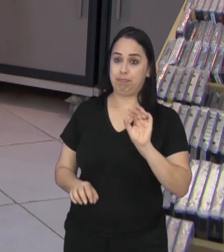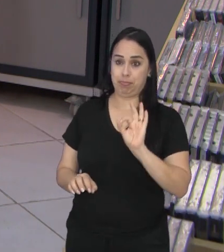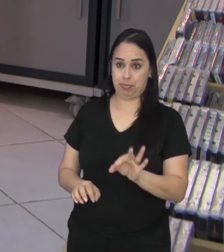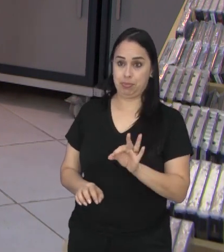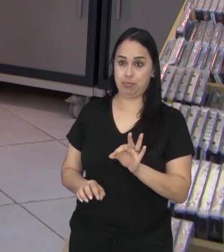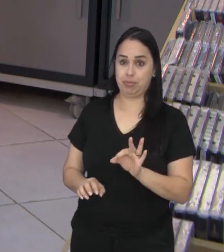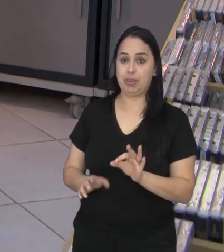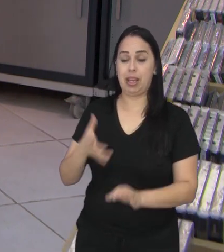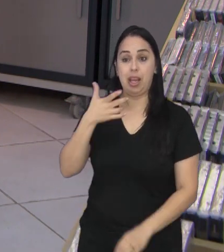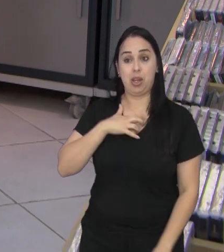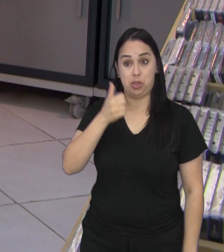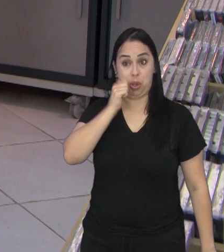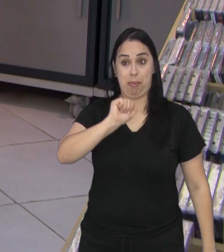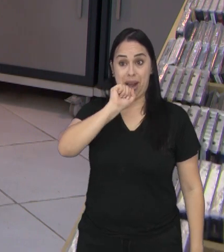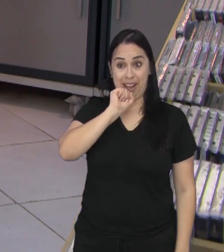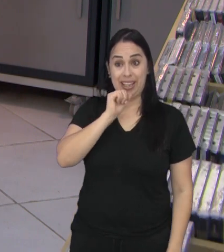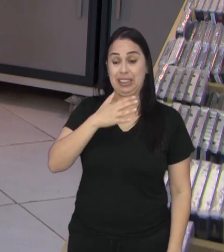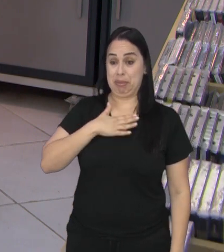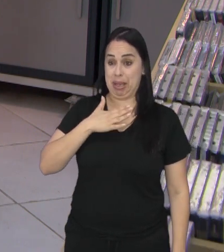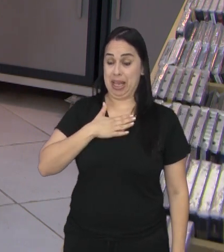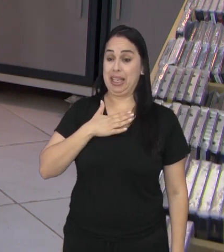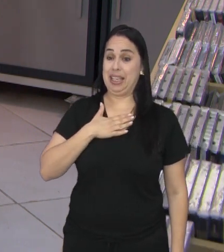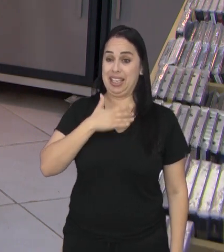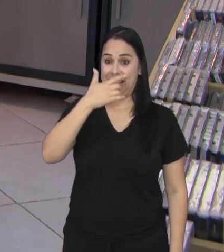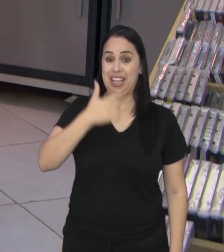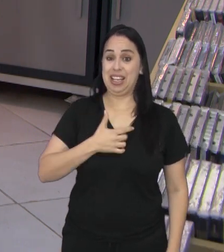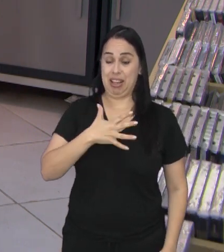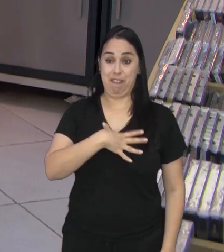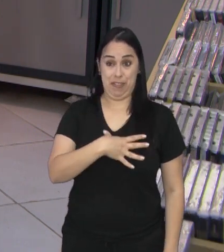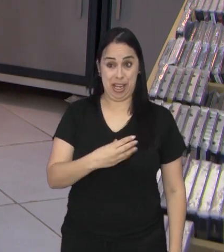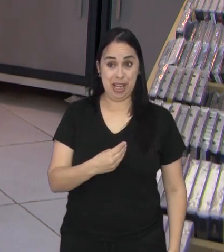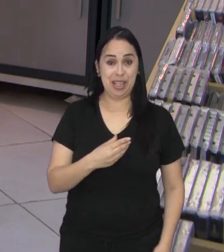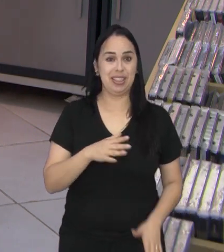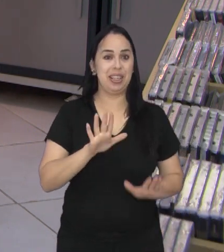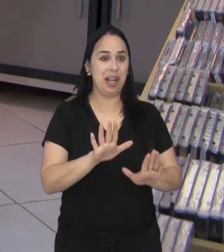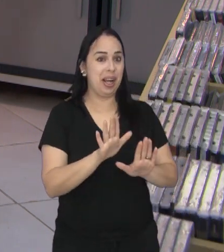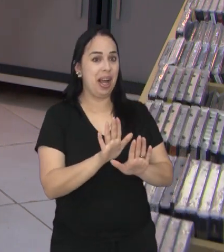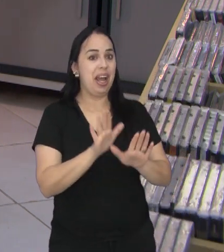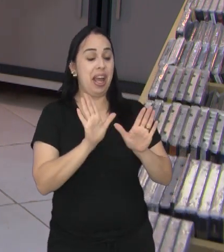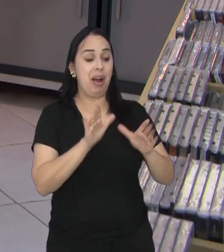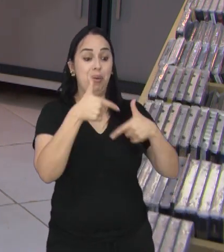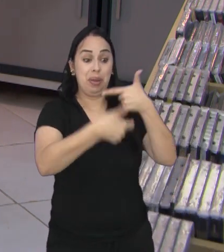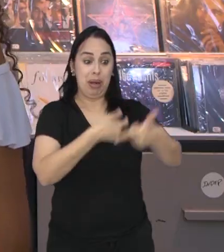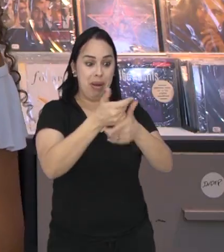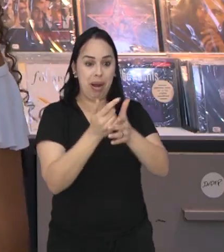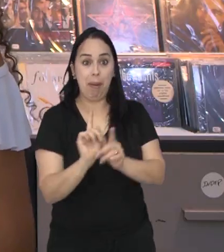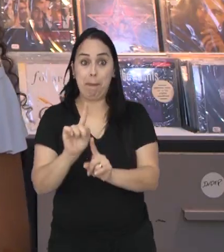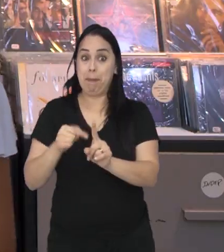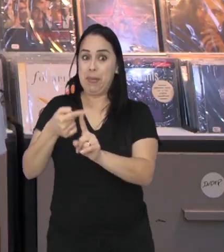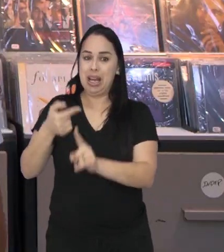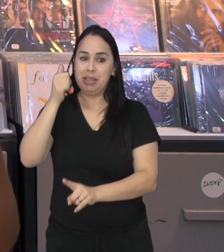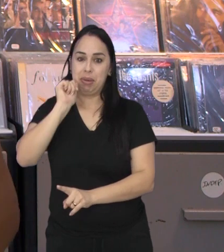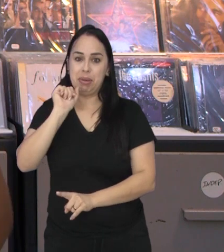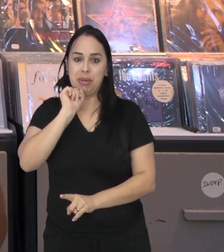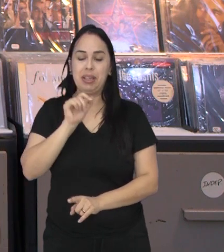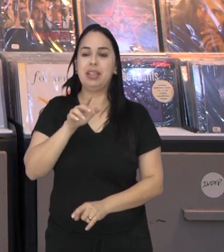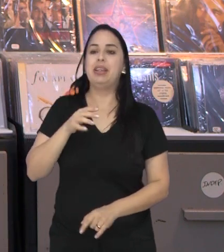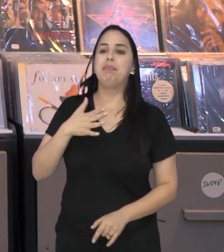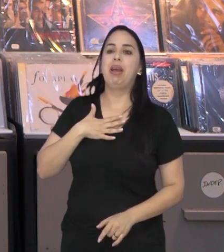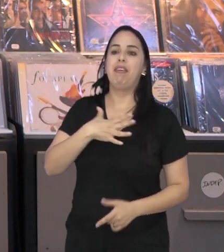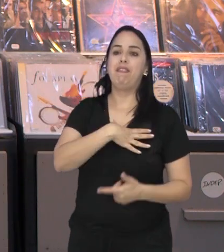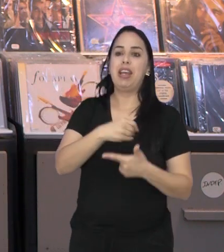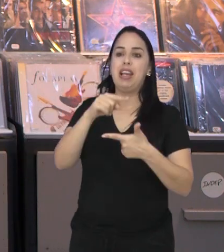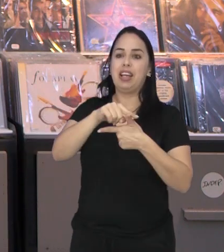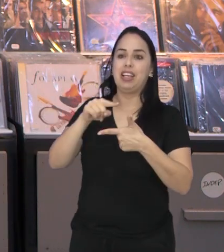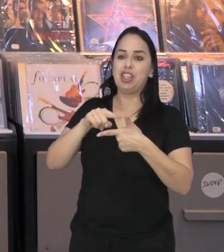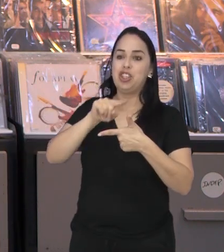verdade, bom, sou mãe também, né? Que é essa é uma coisa à parte aí, né? Mãe da Juju, da Júlia,